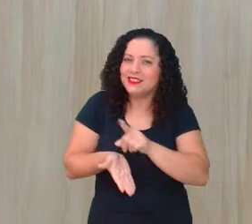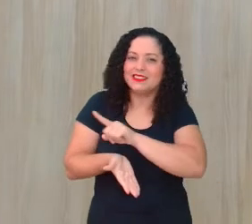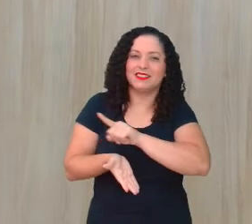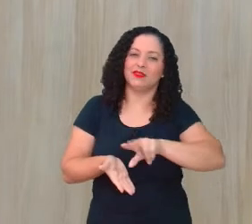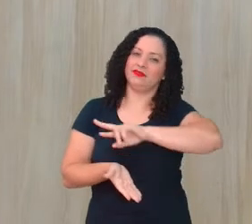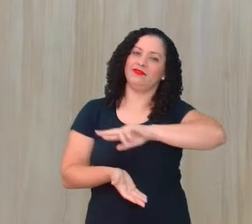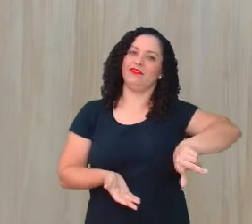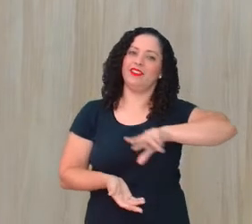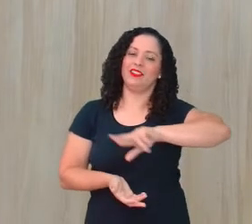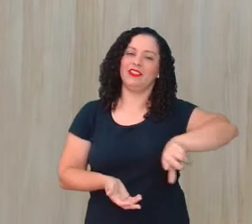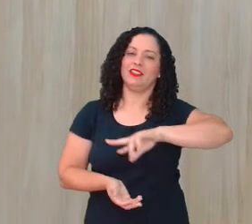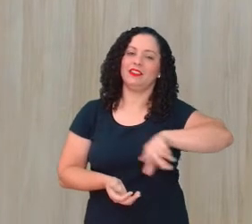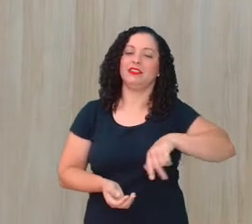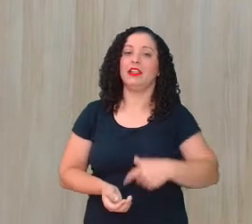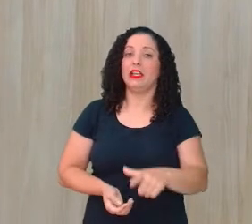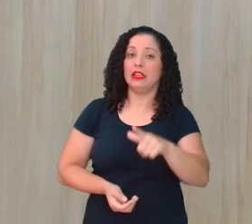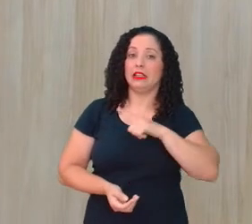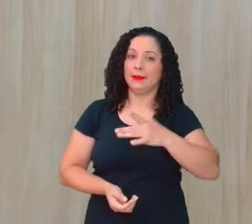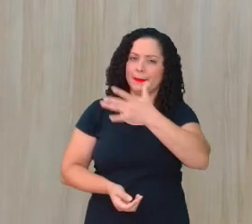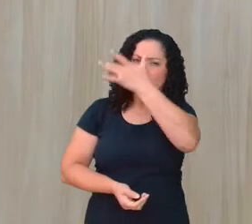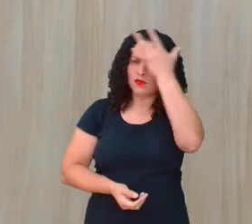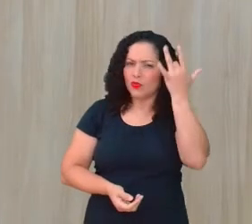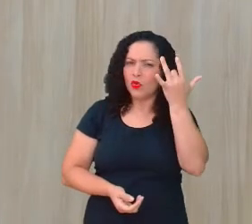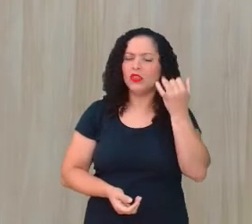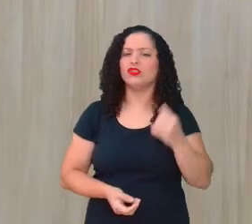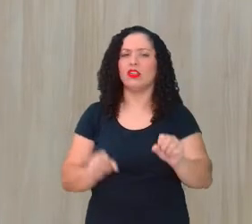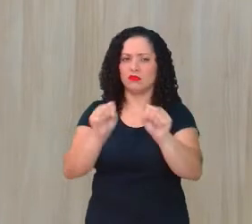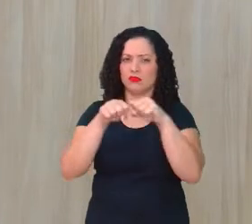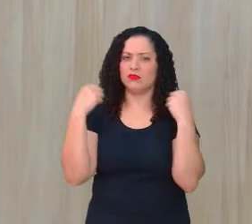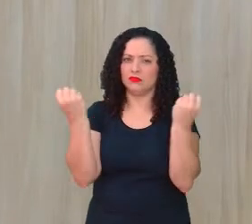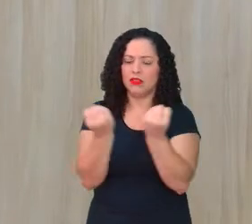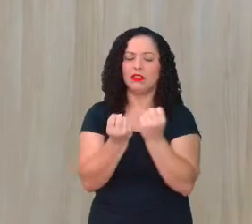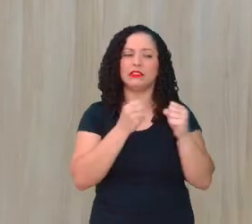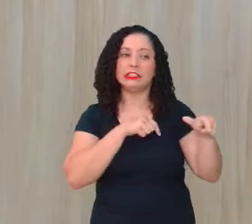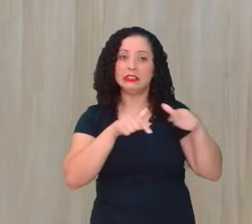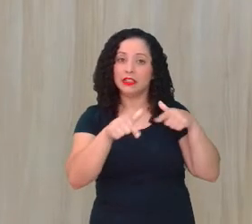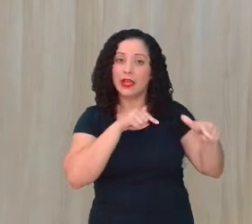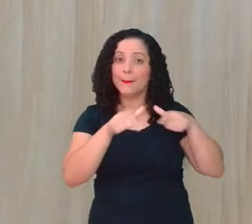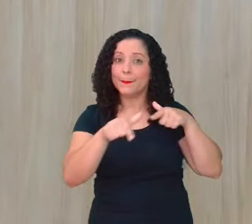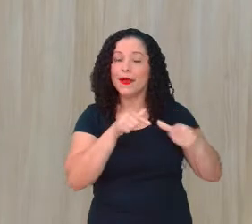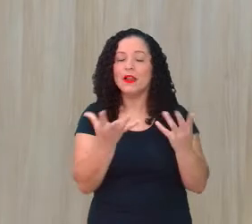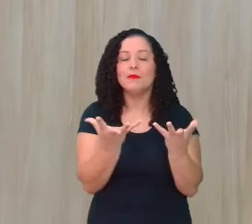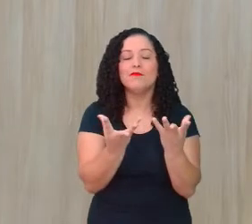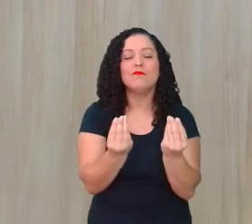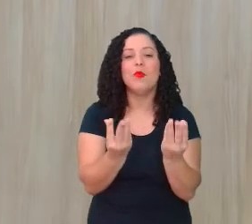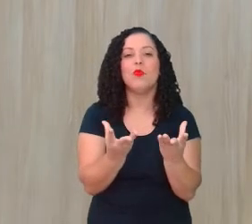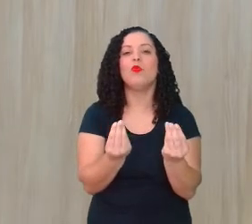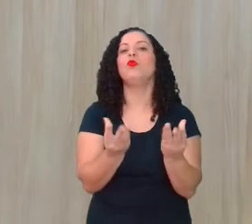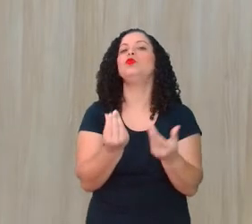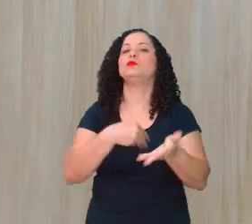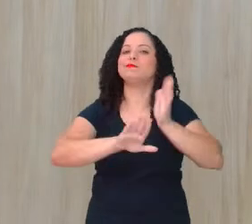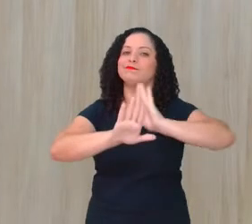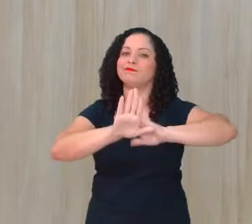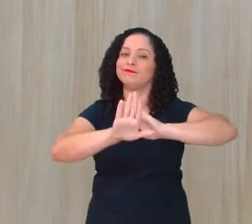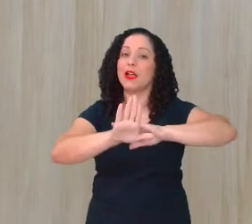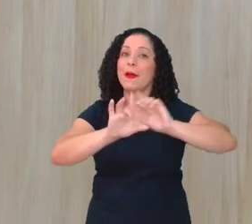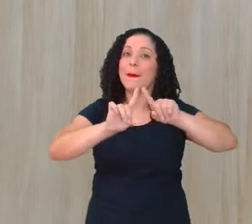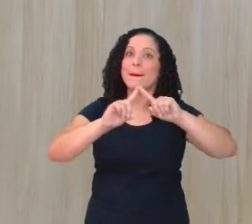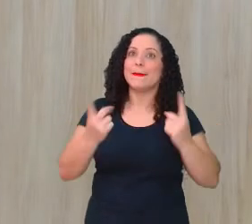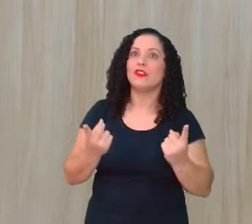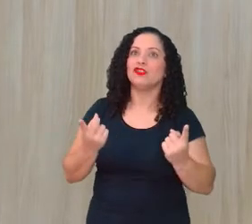Porque a gente tem pessoas, né, na nossa sociedade que trabalham muito, mas que não